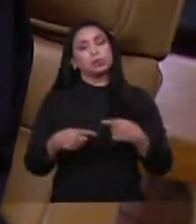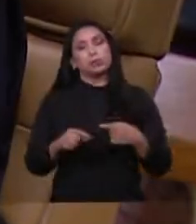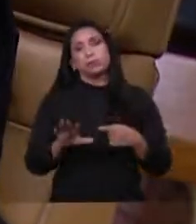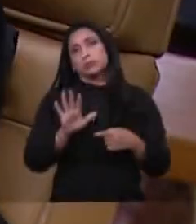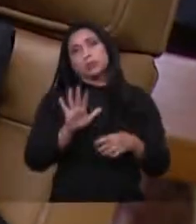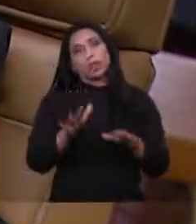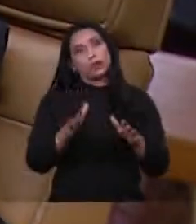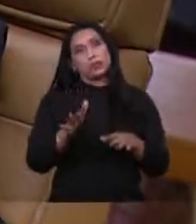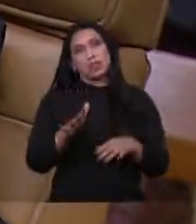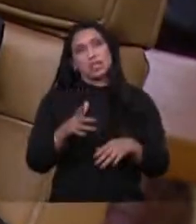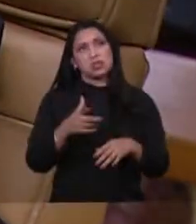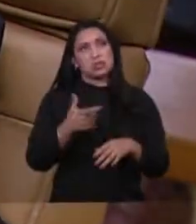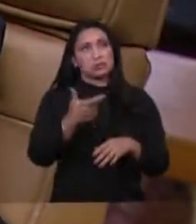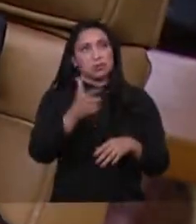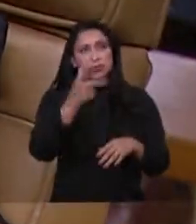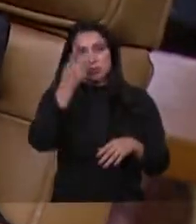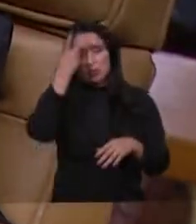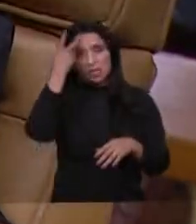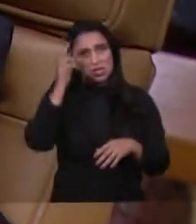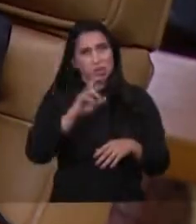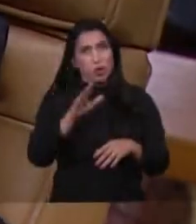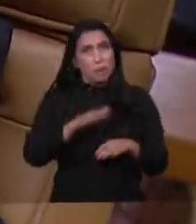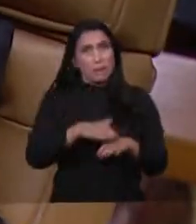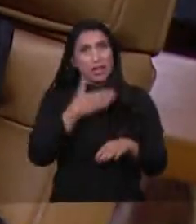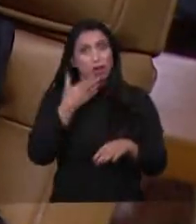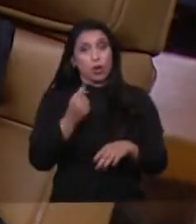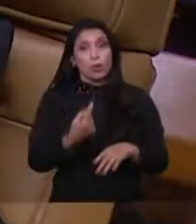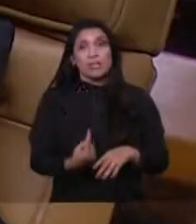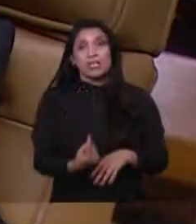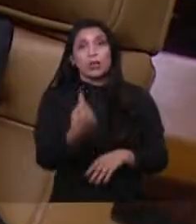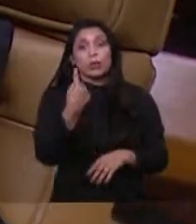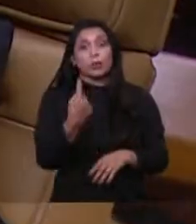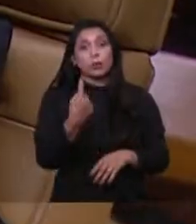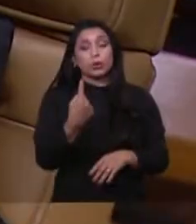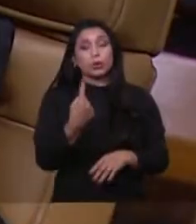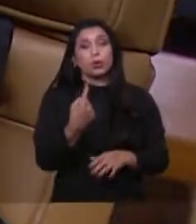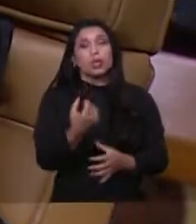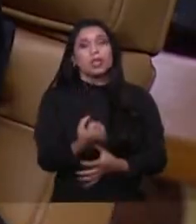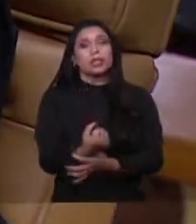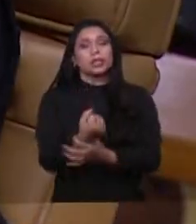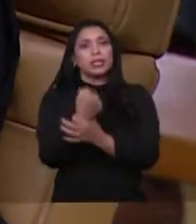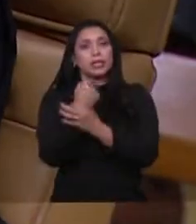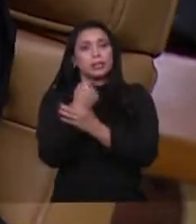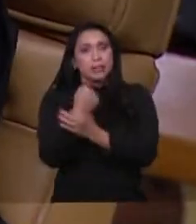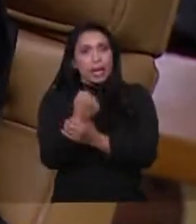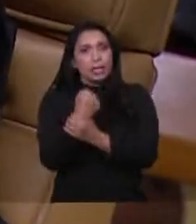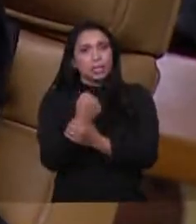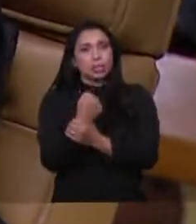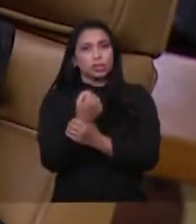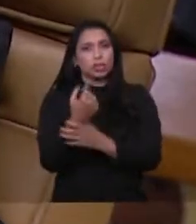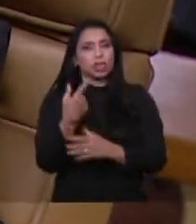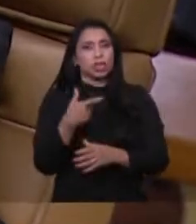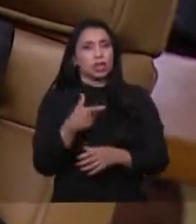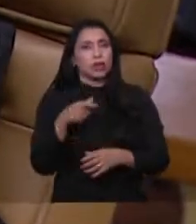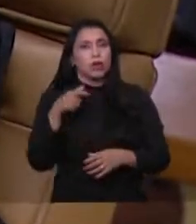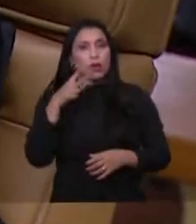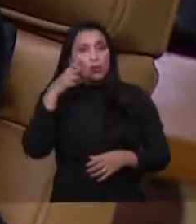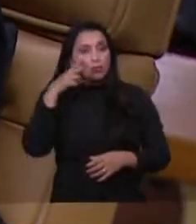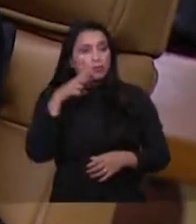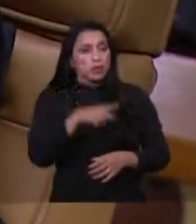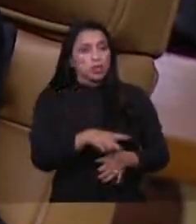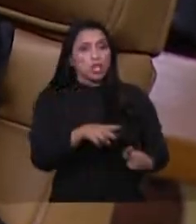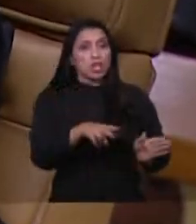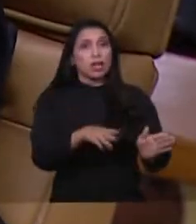na visão de alguns, mas é o único que garante que nós não cheguemos ao inferno. E pelas imagens que